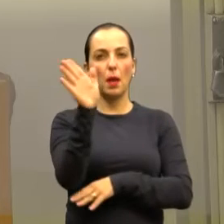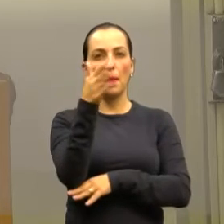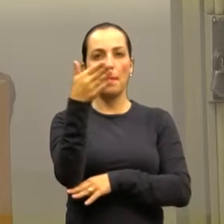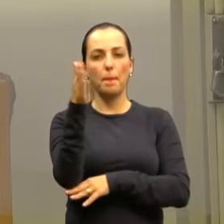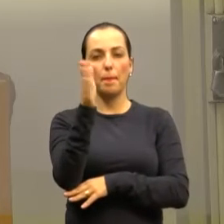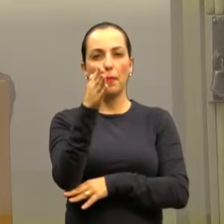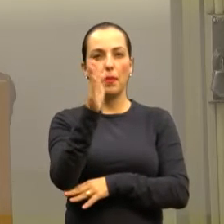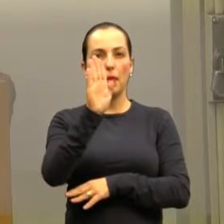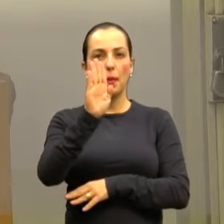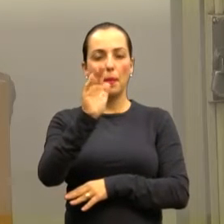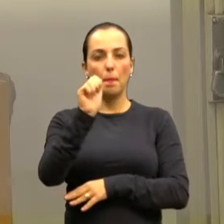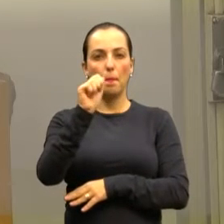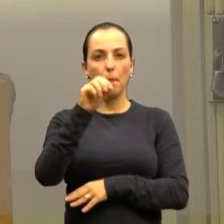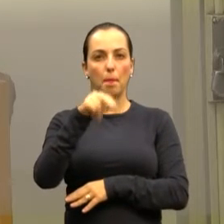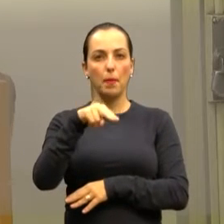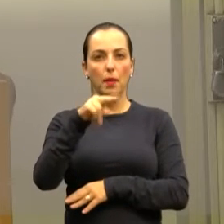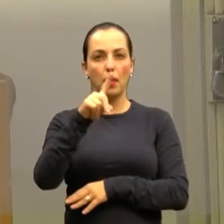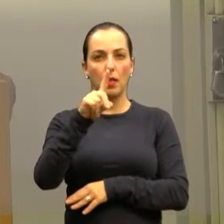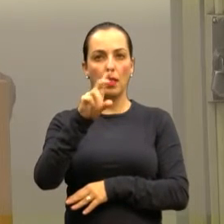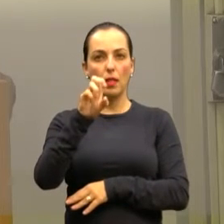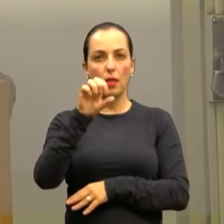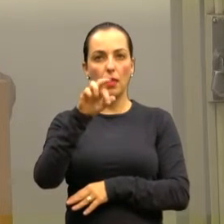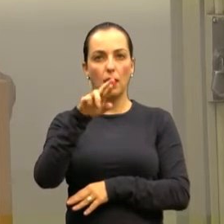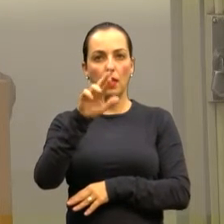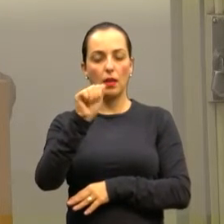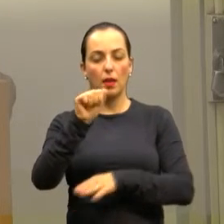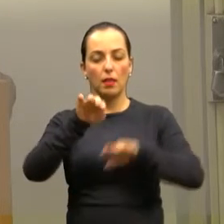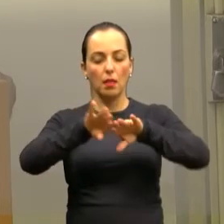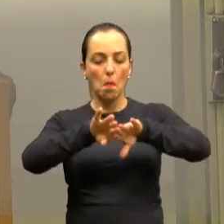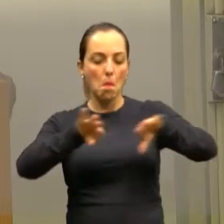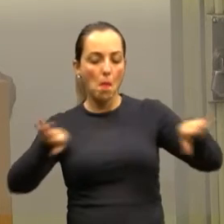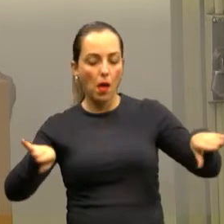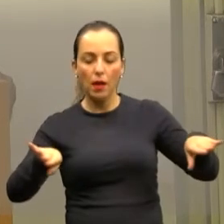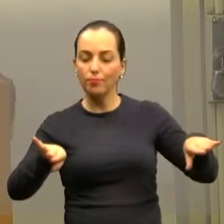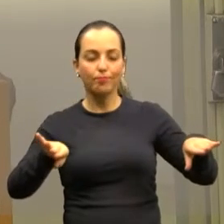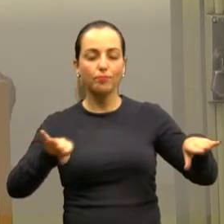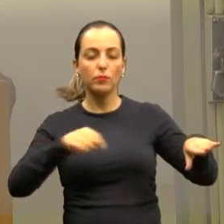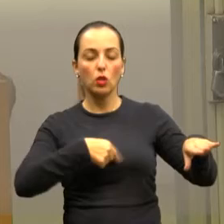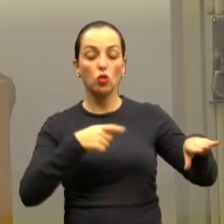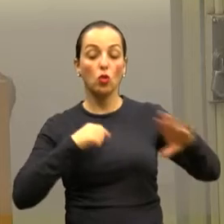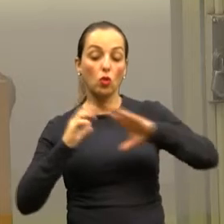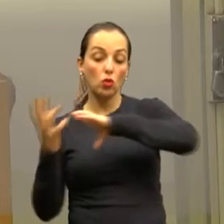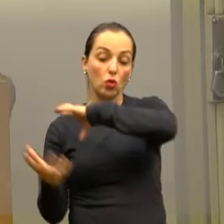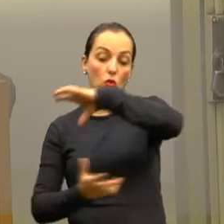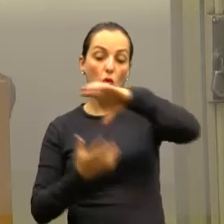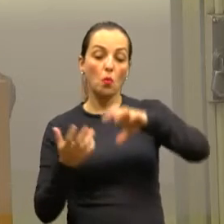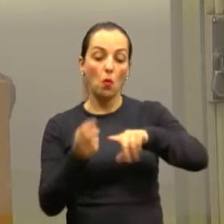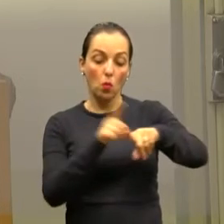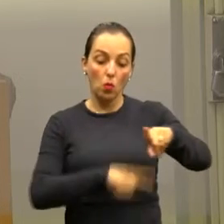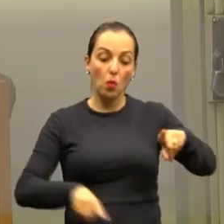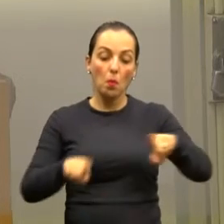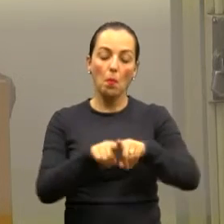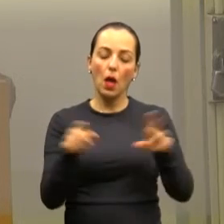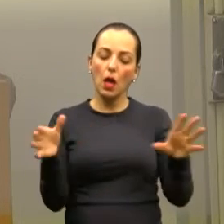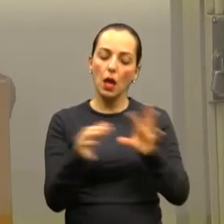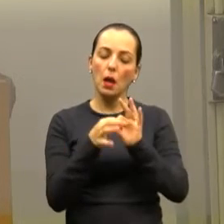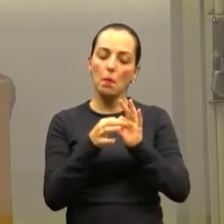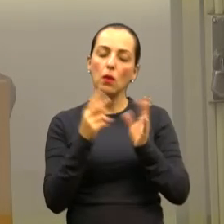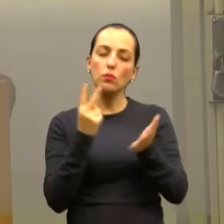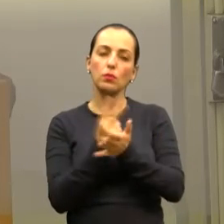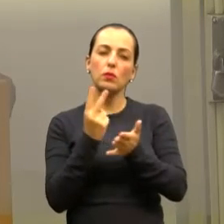Quintais né Nós somos um planeta só nós somos todos irmãos e nós devemos viver sem Bandeiras